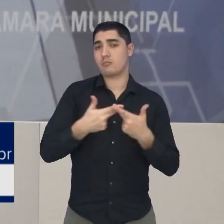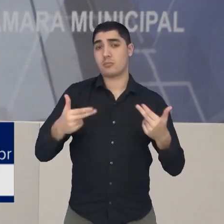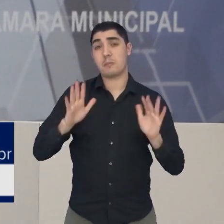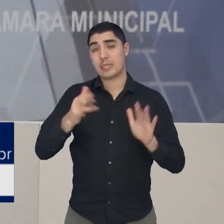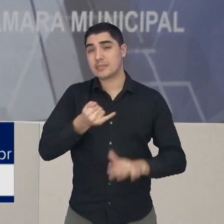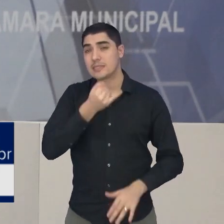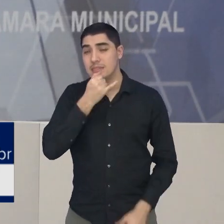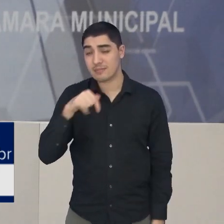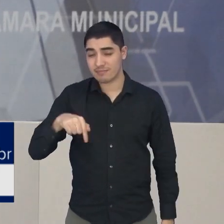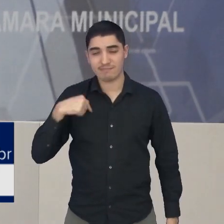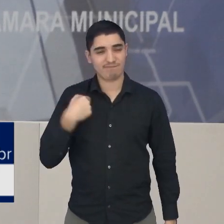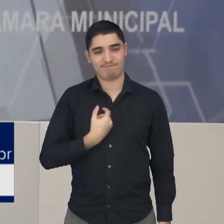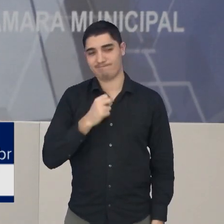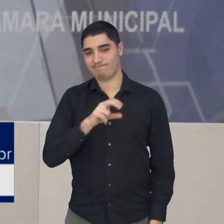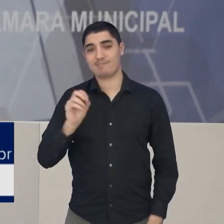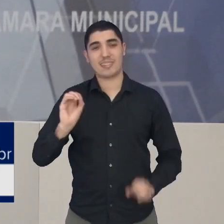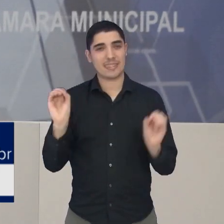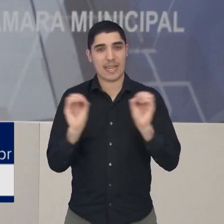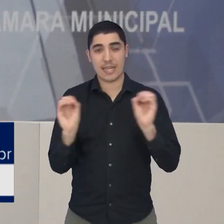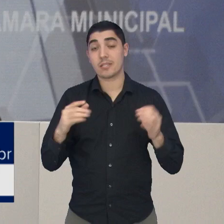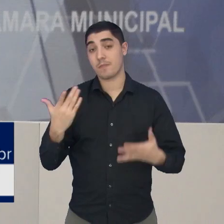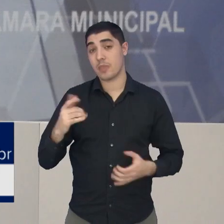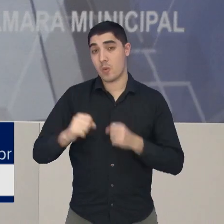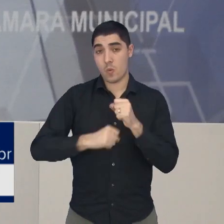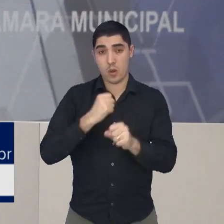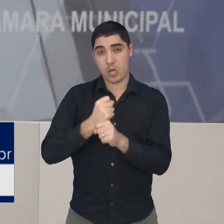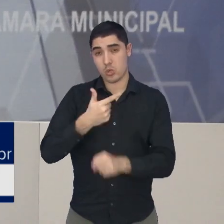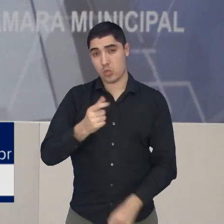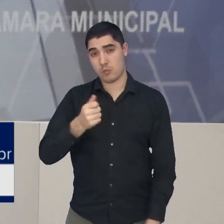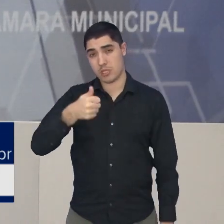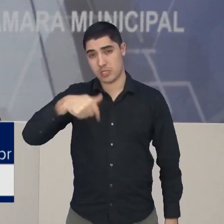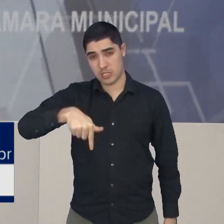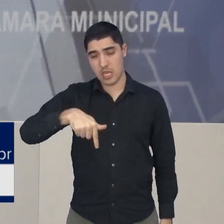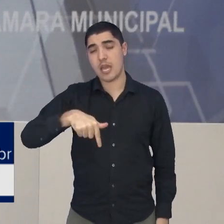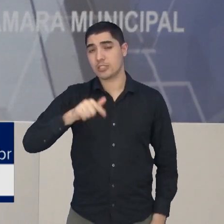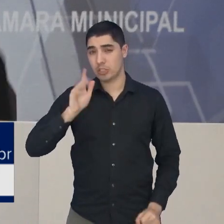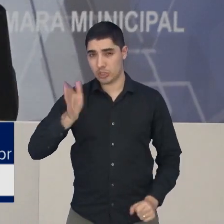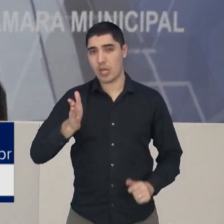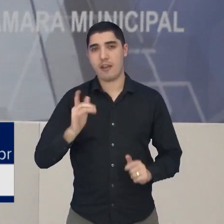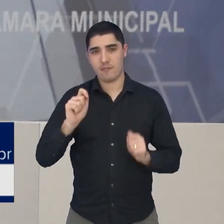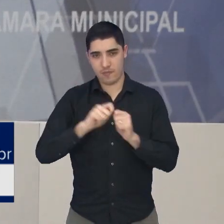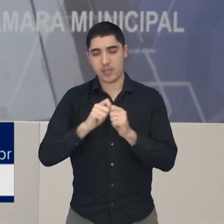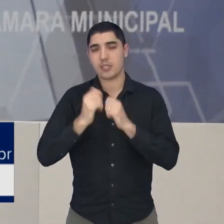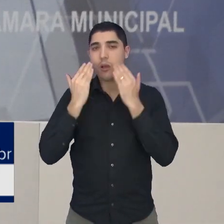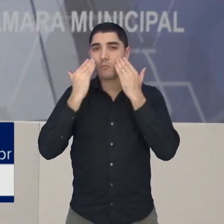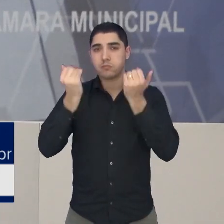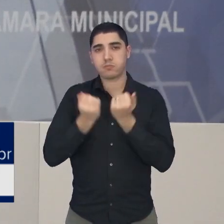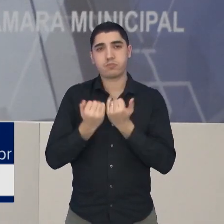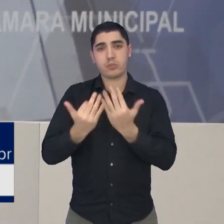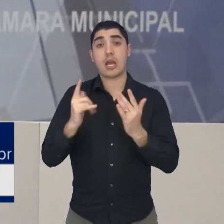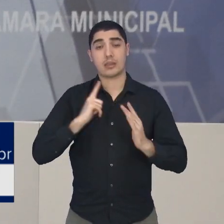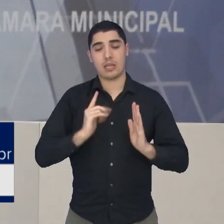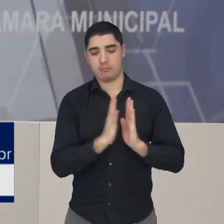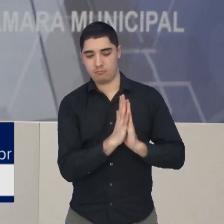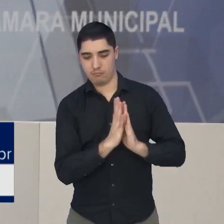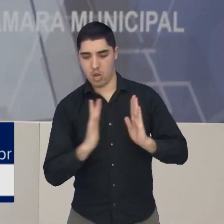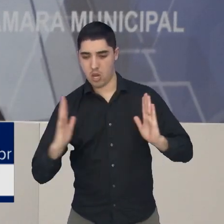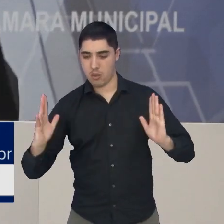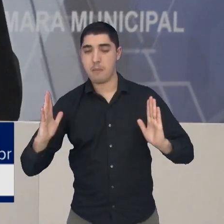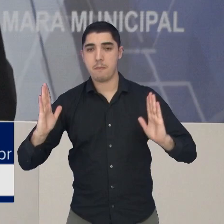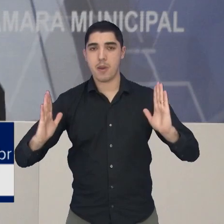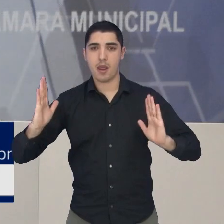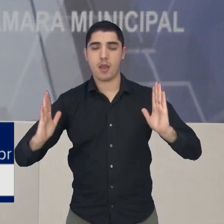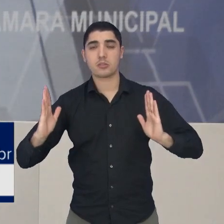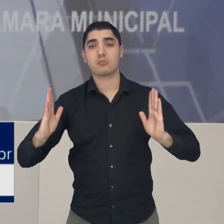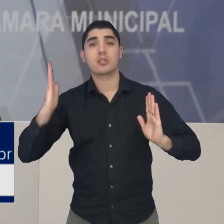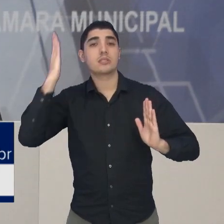vendo nada. Em 2017, ficou aberto um prazo, teve audiência, ficou aberto o prazo para receber todas as